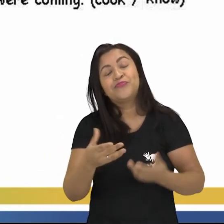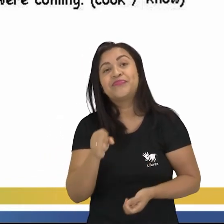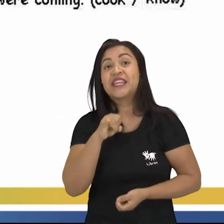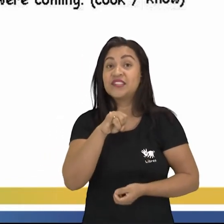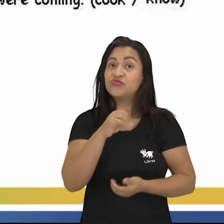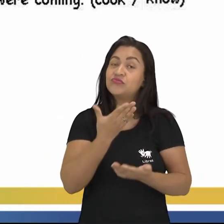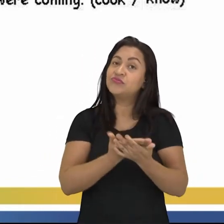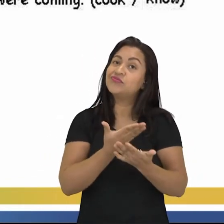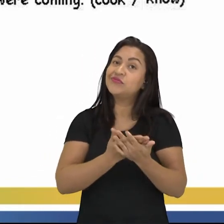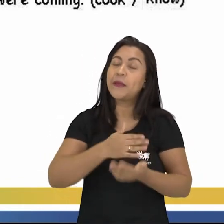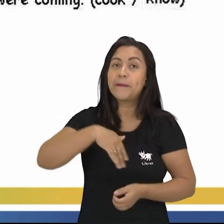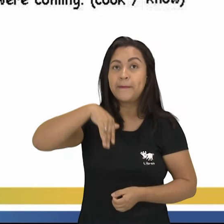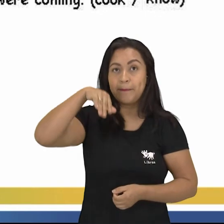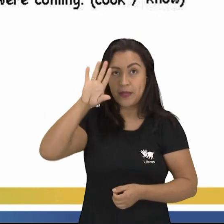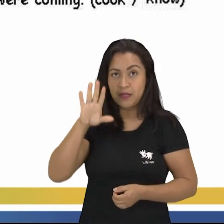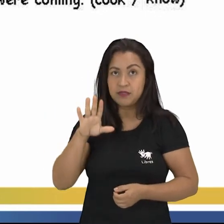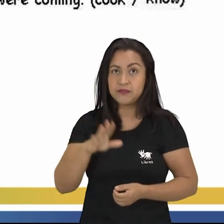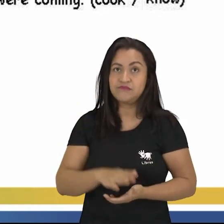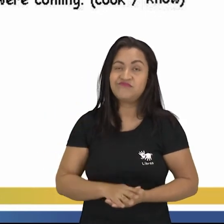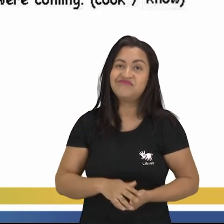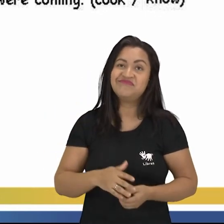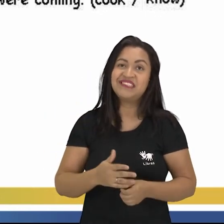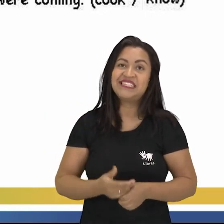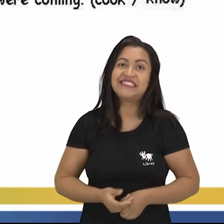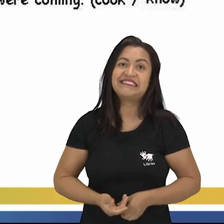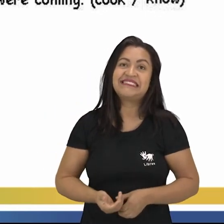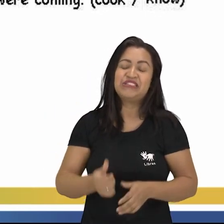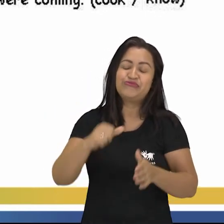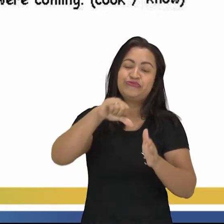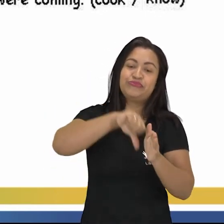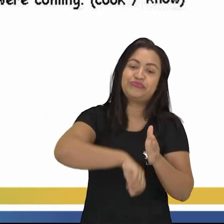tivesse estudado mais, ele não teria fracassado.